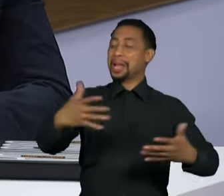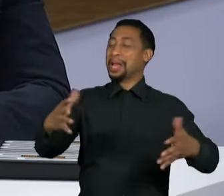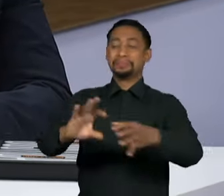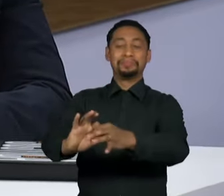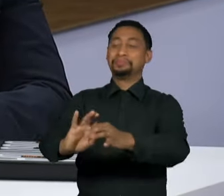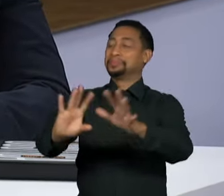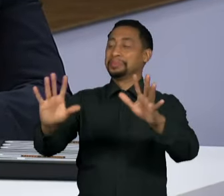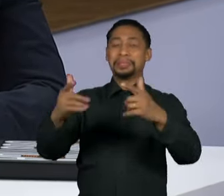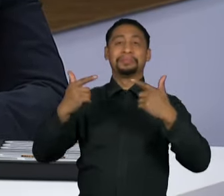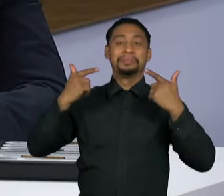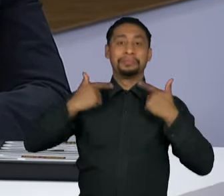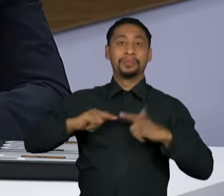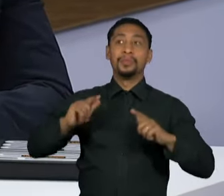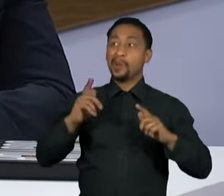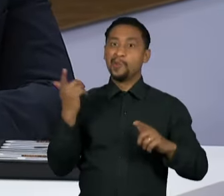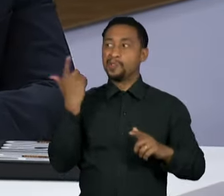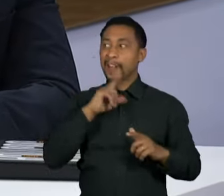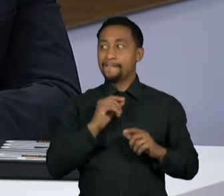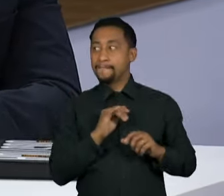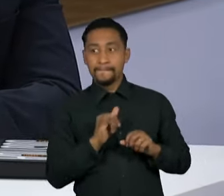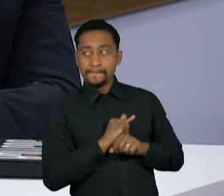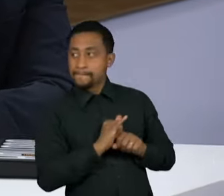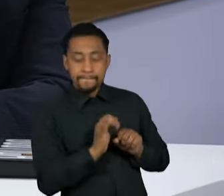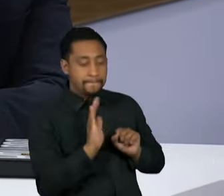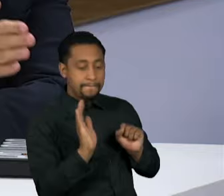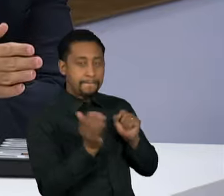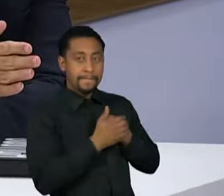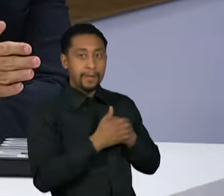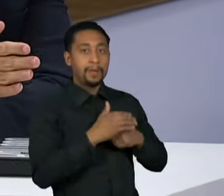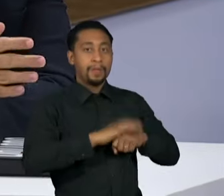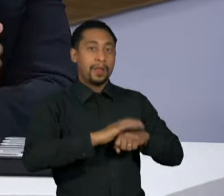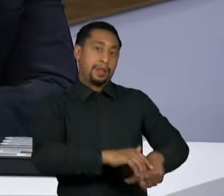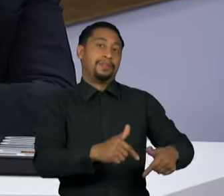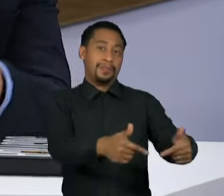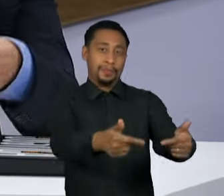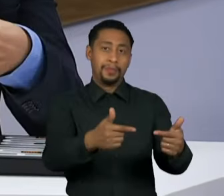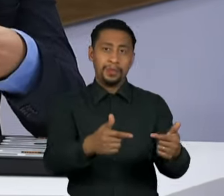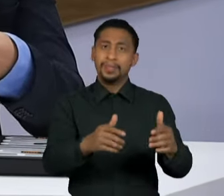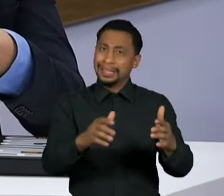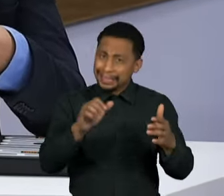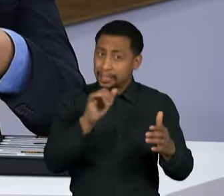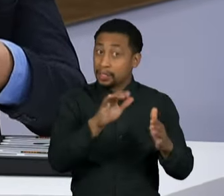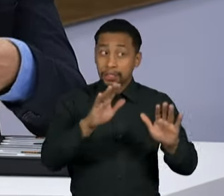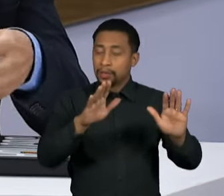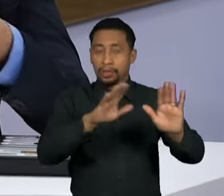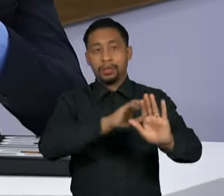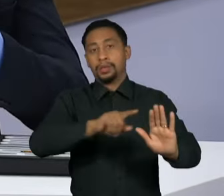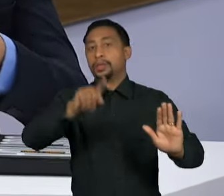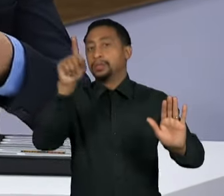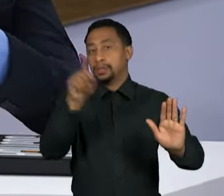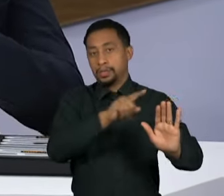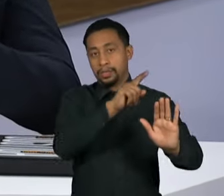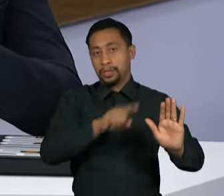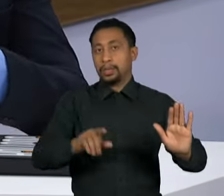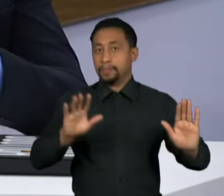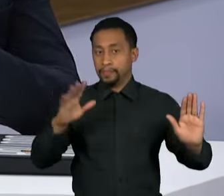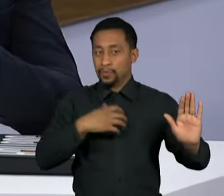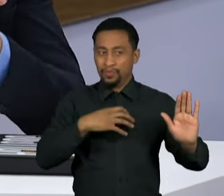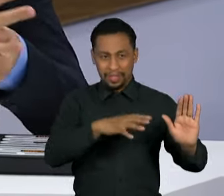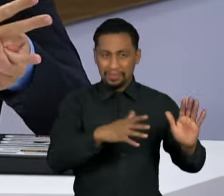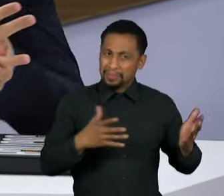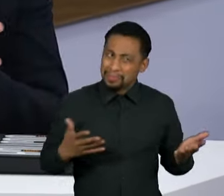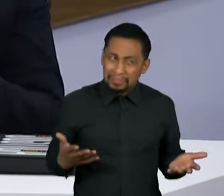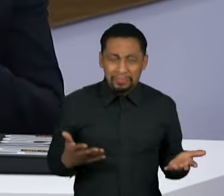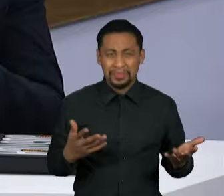por exemplo, direitos às minorias. Se a gente talvez tirasse essa retórica e dissesse, não, esse conjunto de valores seculares,